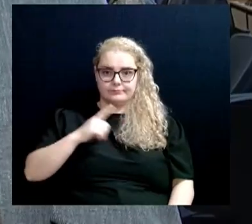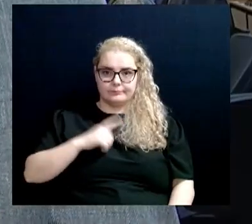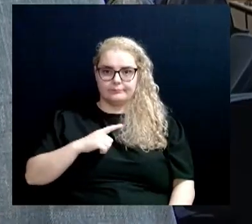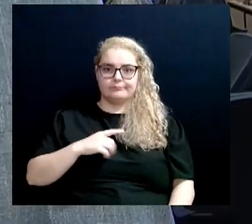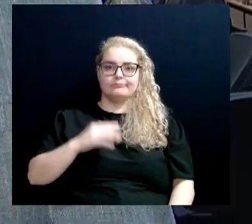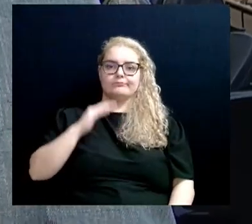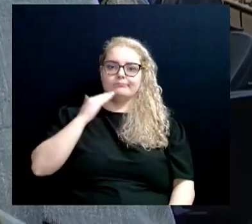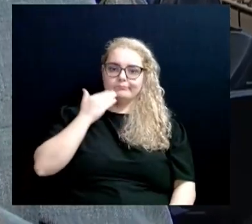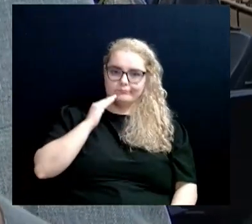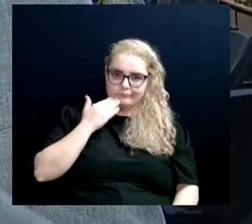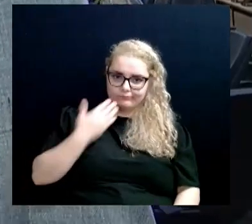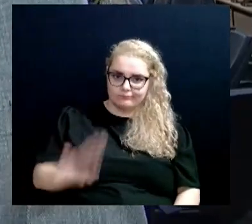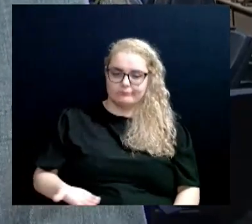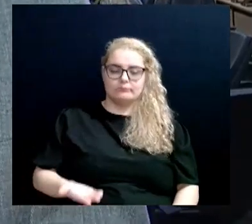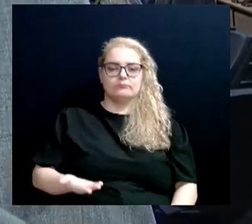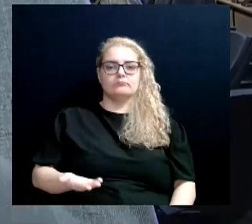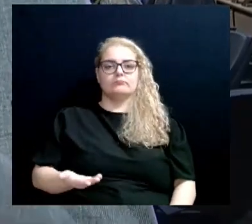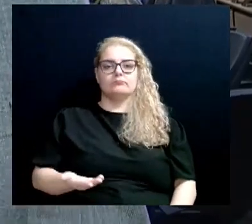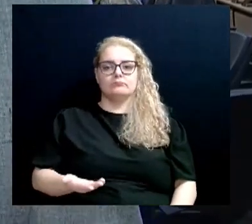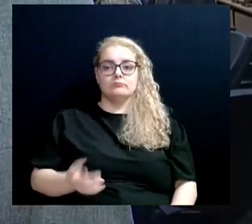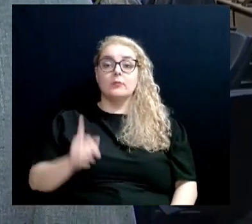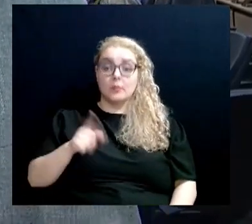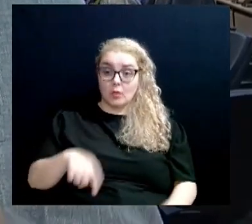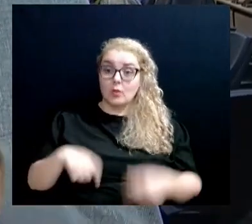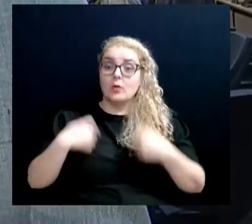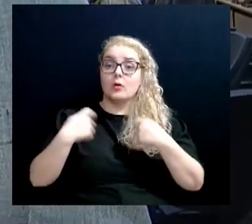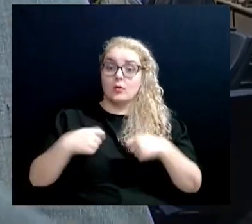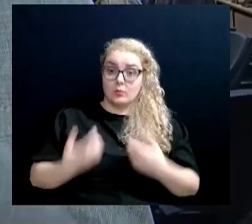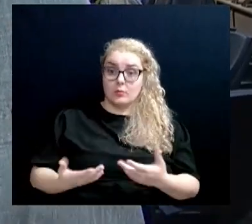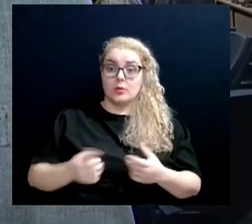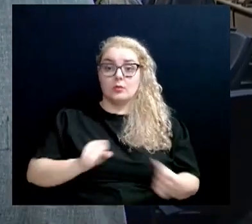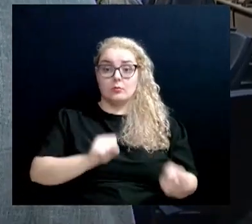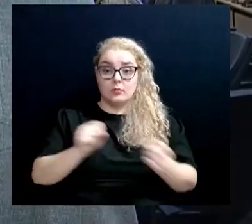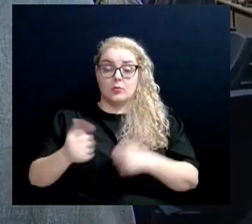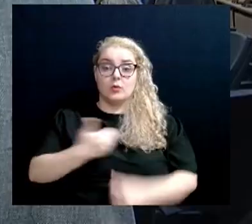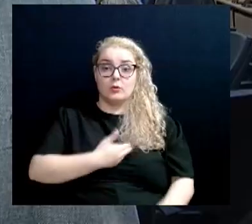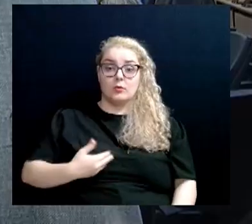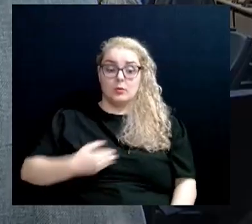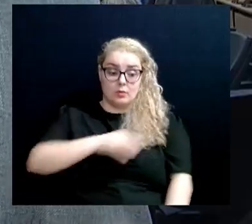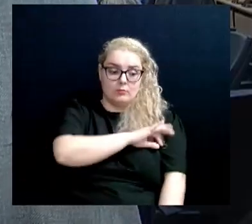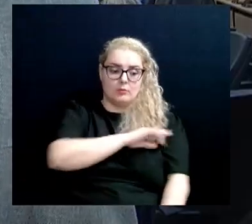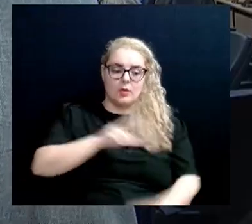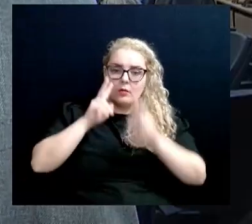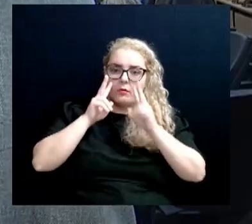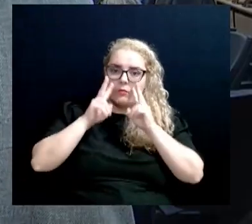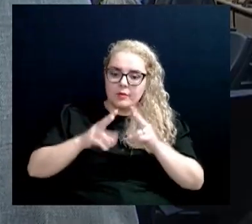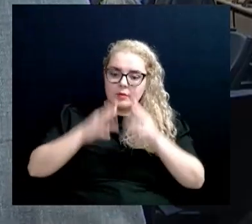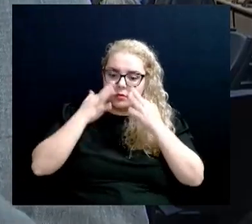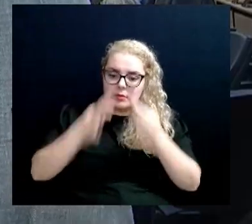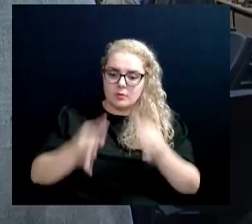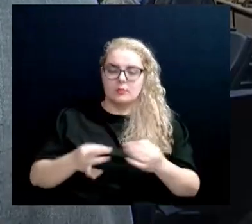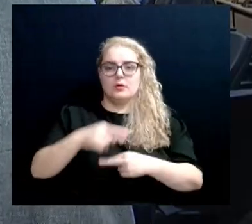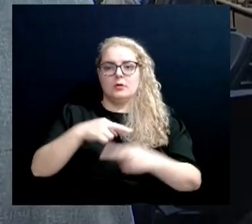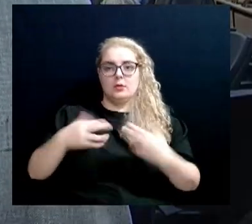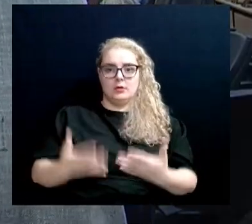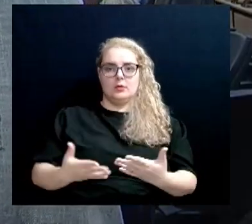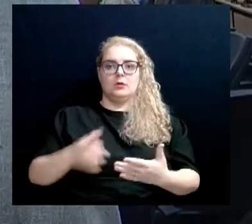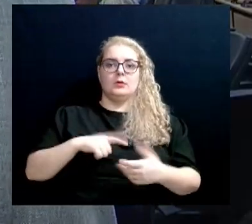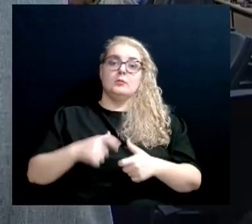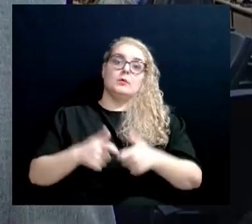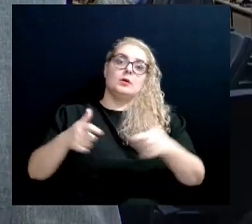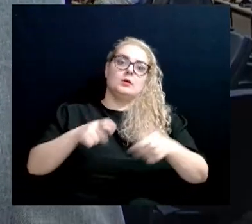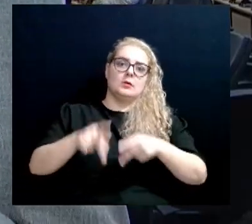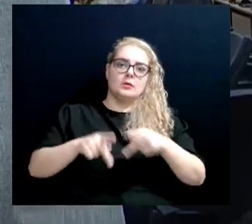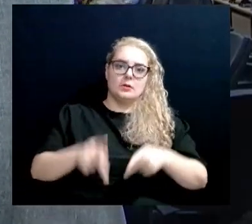debilidade e então é preciso que o poder público, que a prefeitura olhe com atenção essa questão. Tem uma grande população